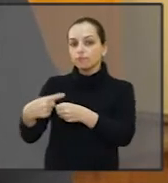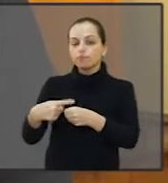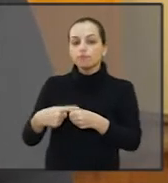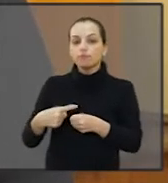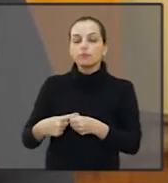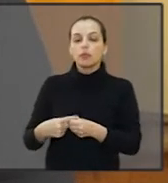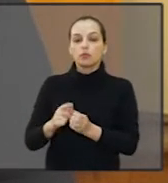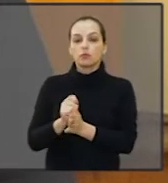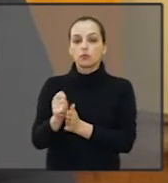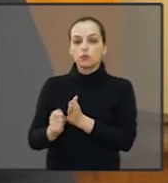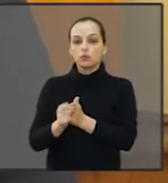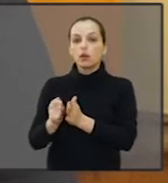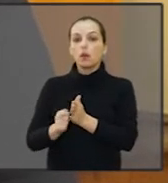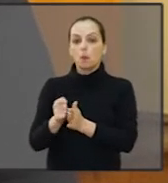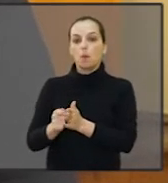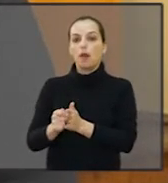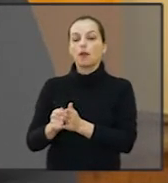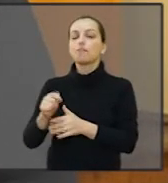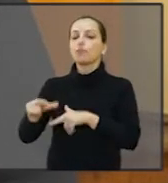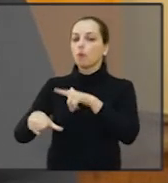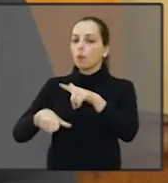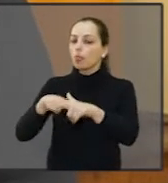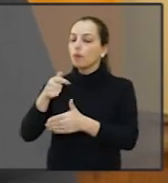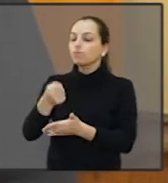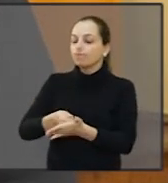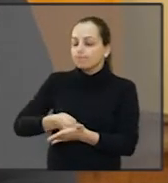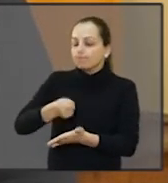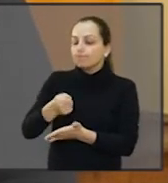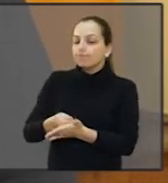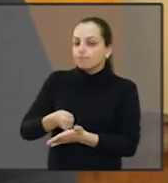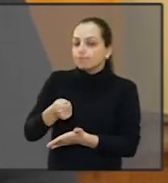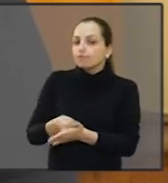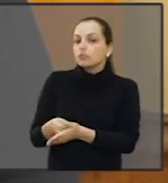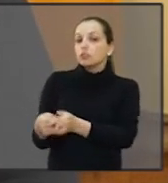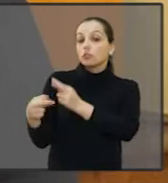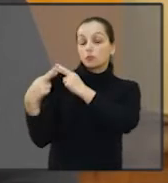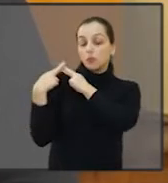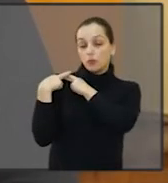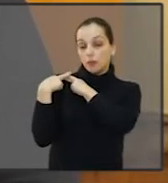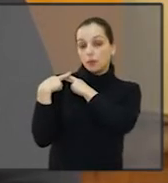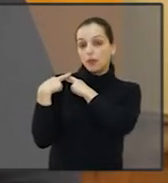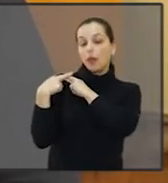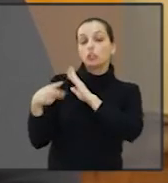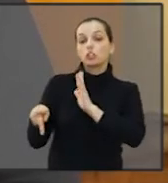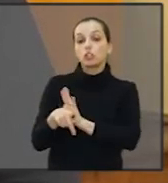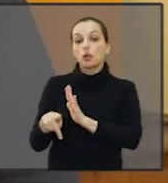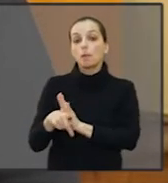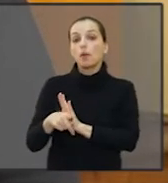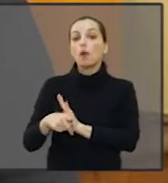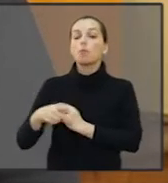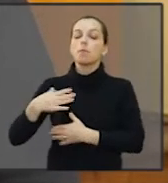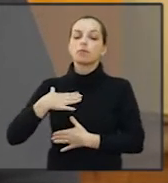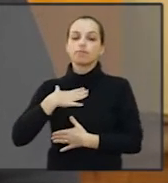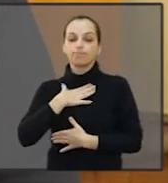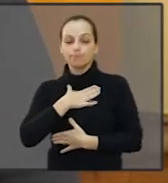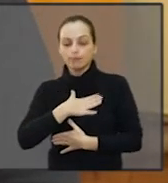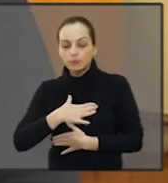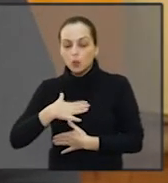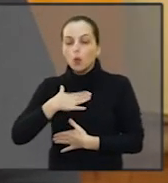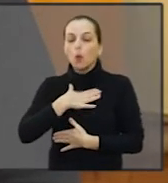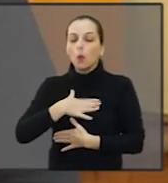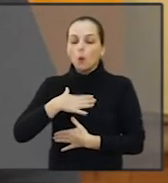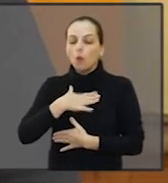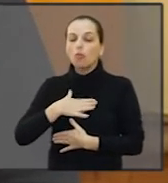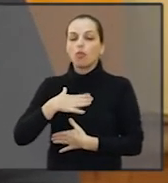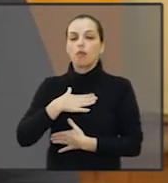Araraquara. Então é um trabalho árduo, né, de muita responsabilidade, mas que tem me